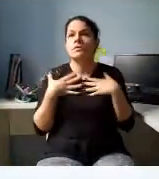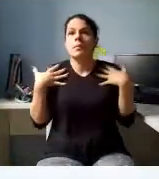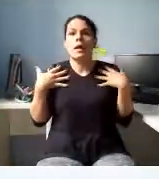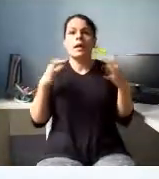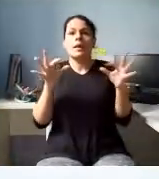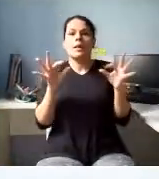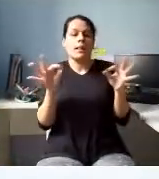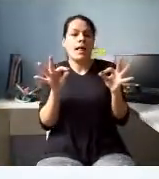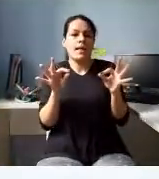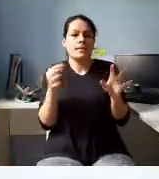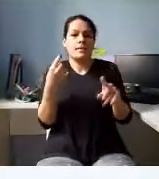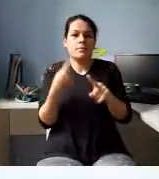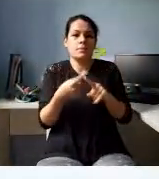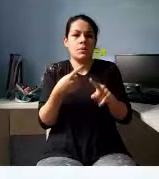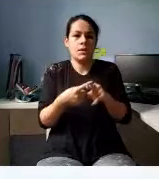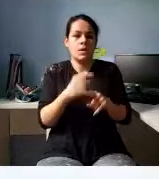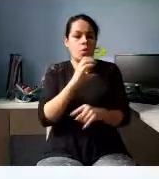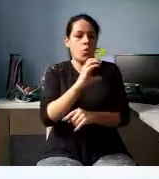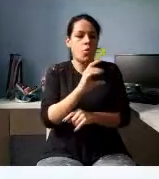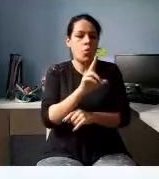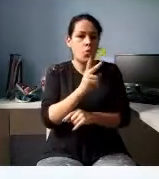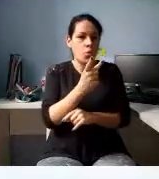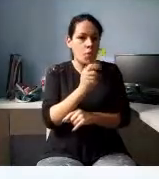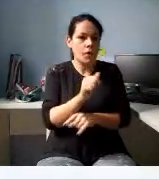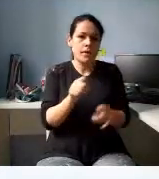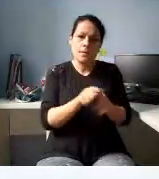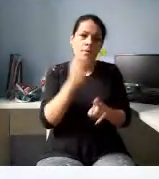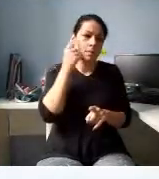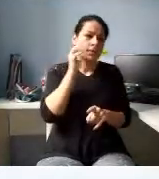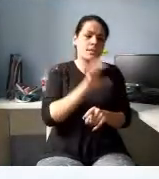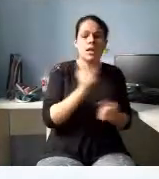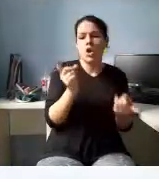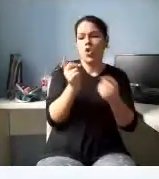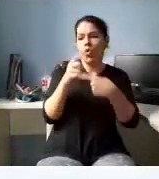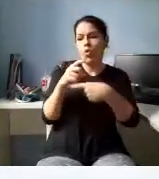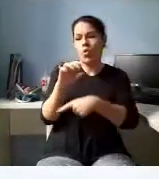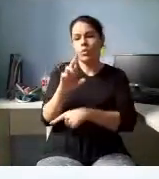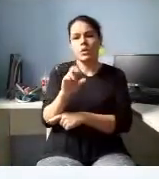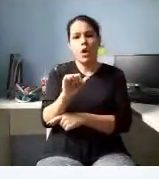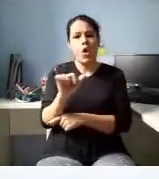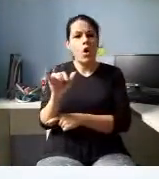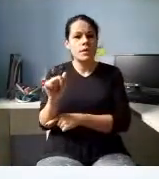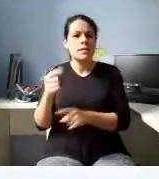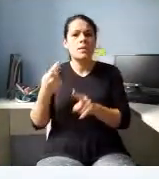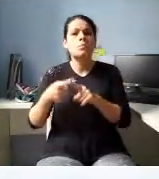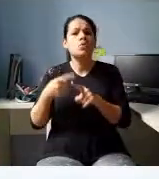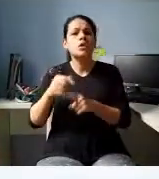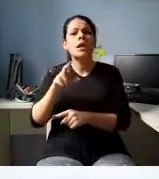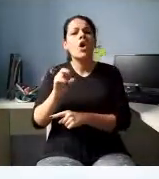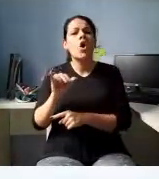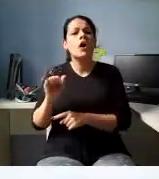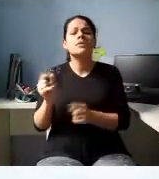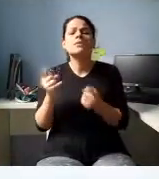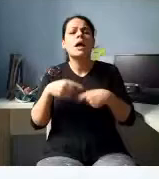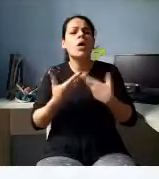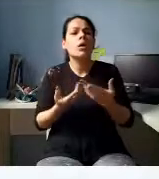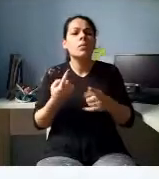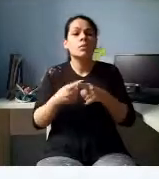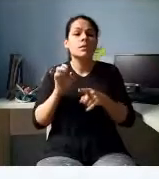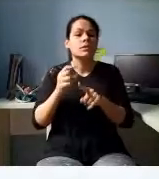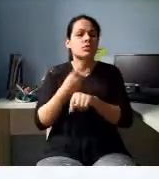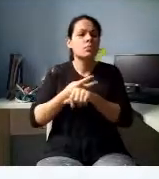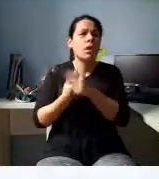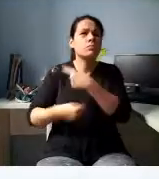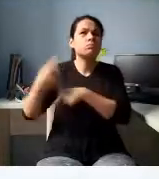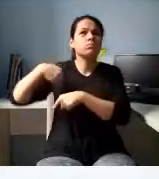Cunha esteja fazendo isso e contra o Baleia Rossi. E por que contra o Baleia Rossi? Porque se a gente for buscar lá atrás,